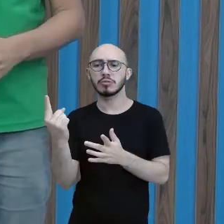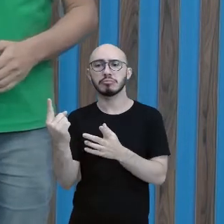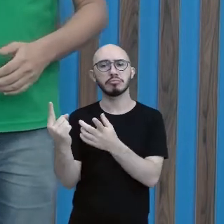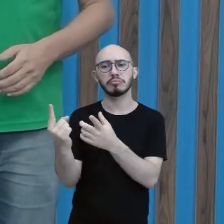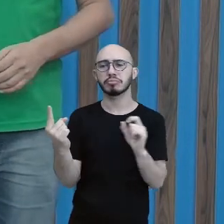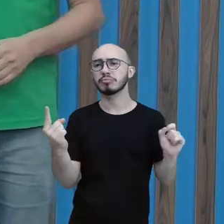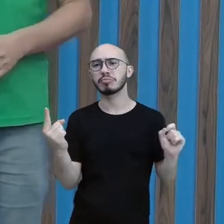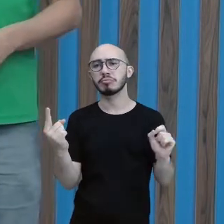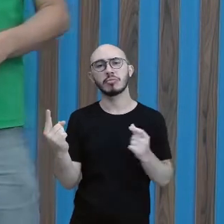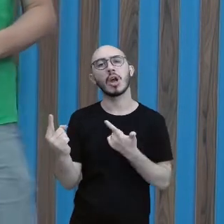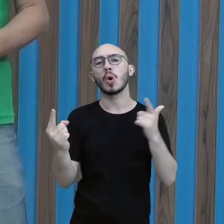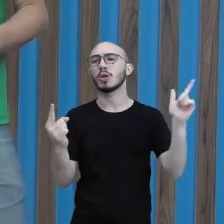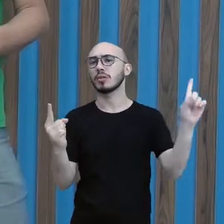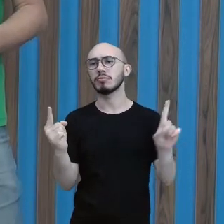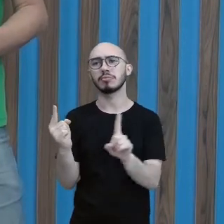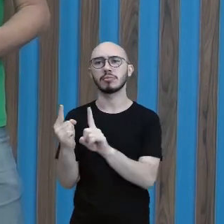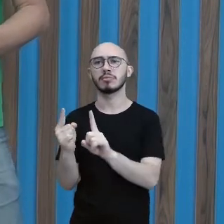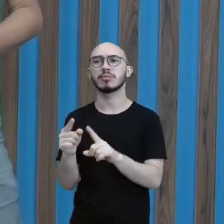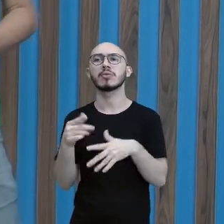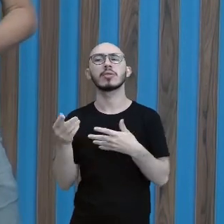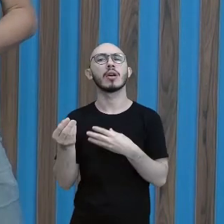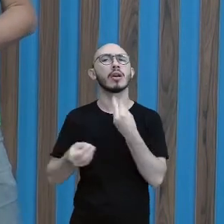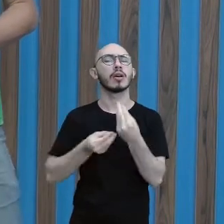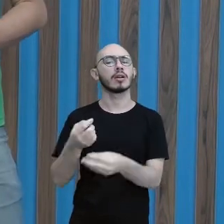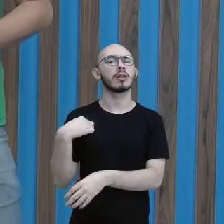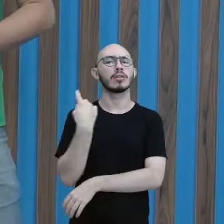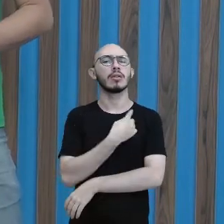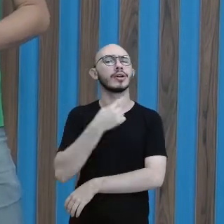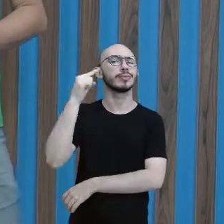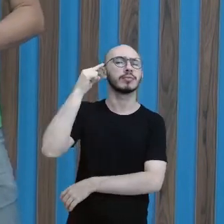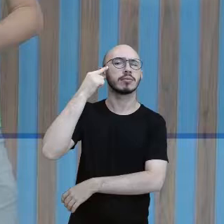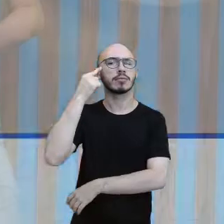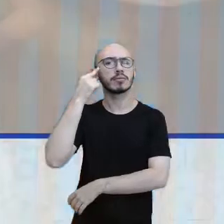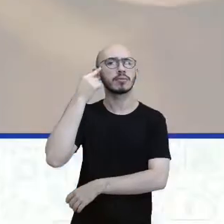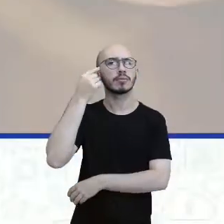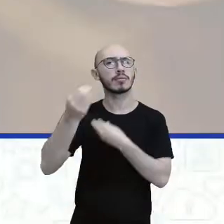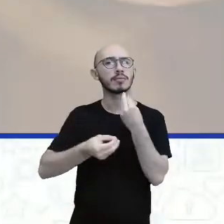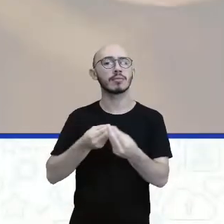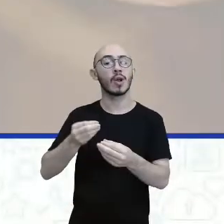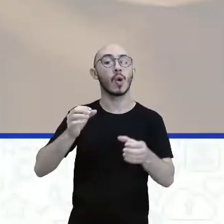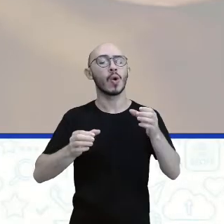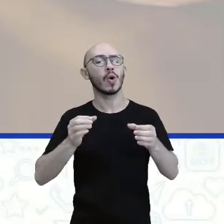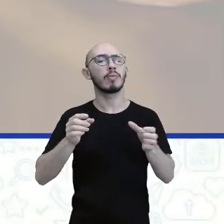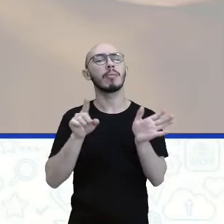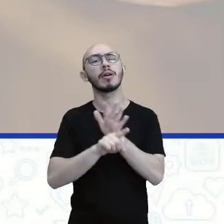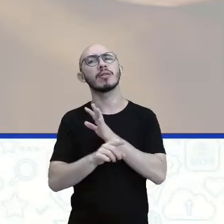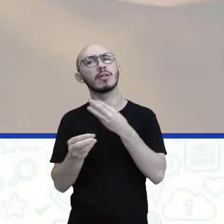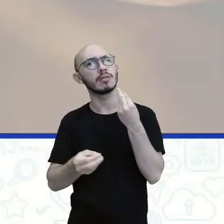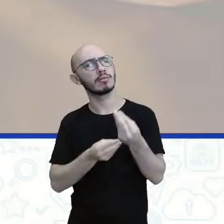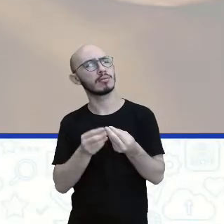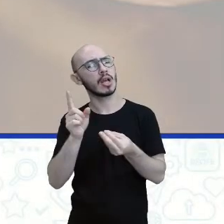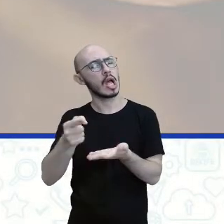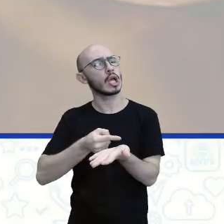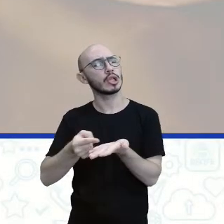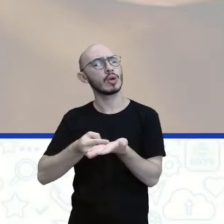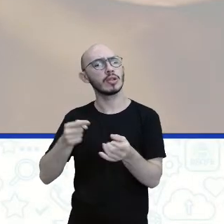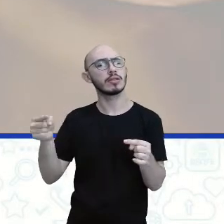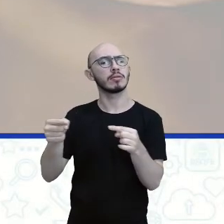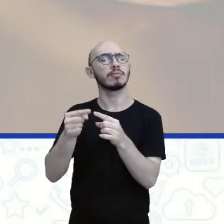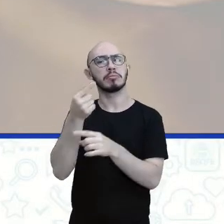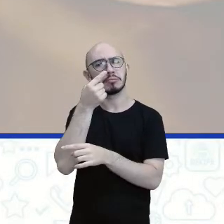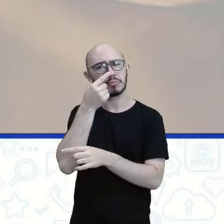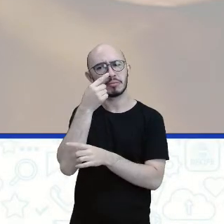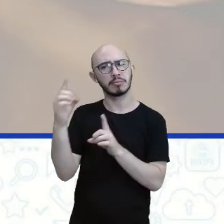pronto, né? Aí é que fica a questão para nós, né? O nosso robozinho está perguntando, esse negócio de negociação direta não me